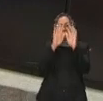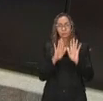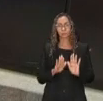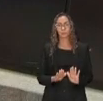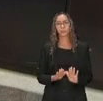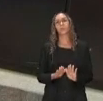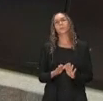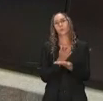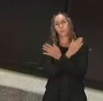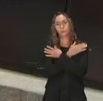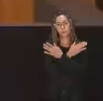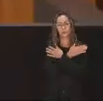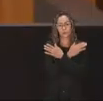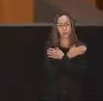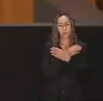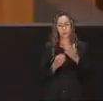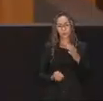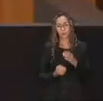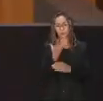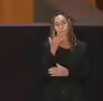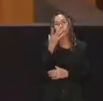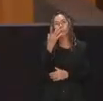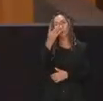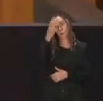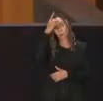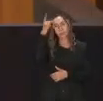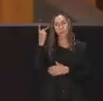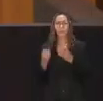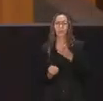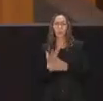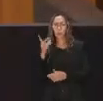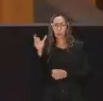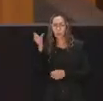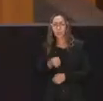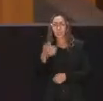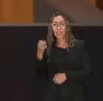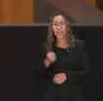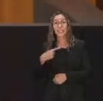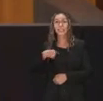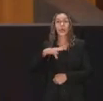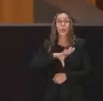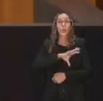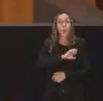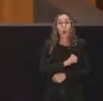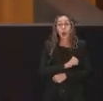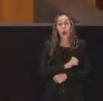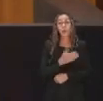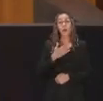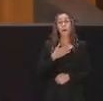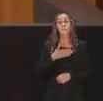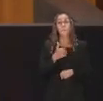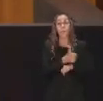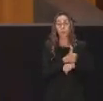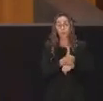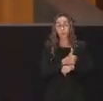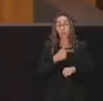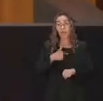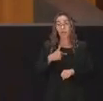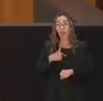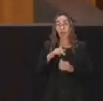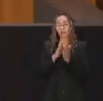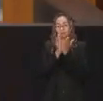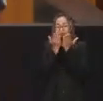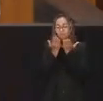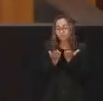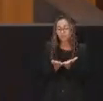Um abraço, produtor de leite. Eu amo a profissão que eu faço. Sou evangélico, Deus de berço de